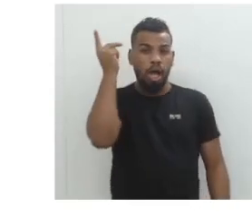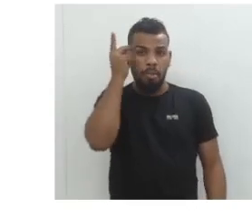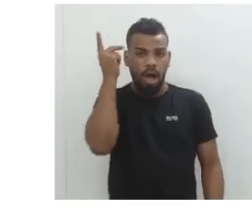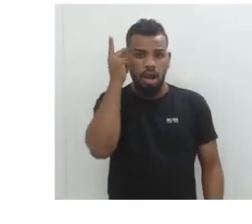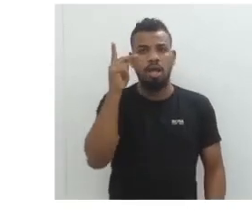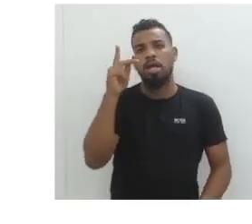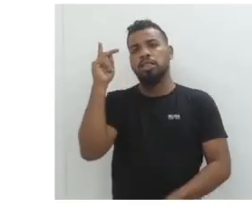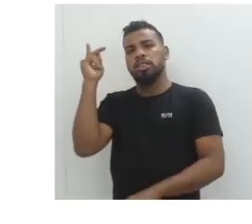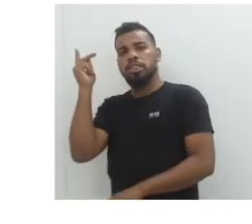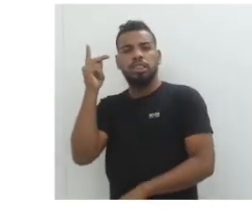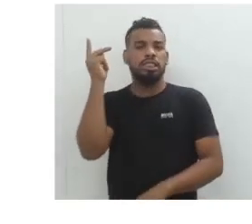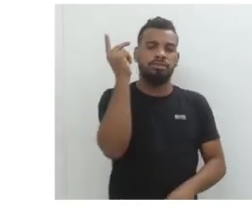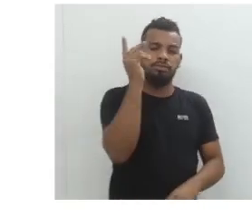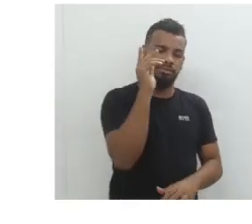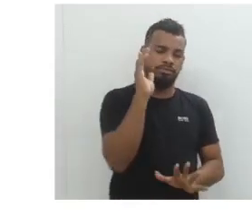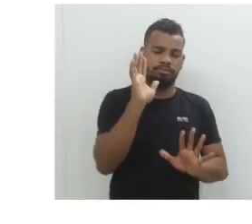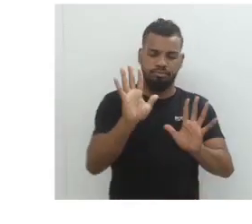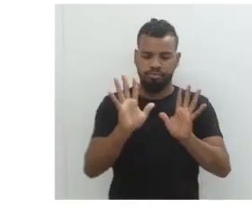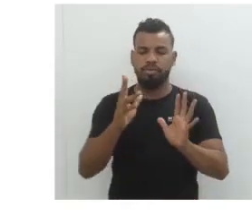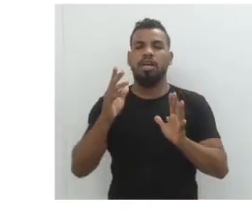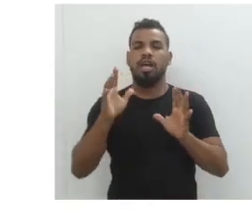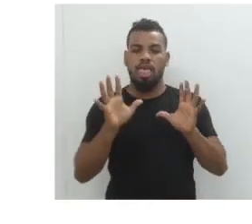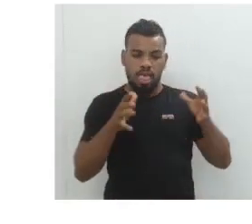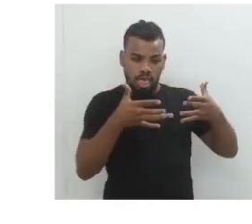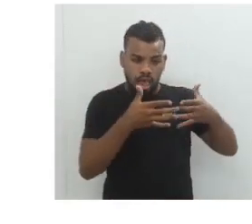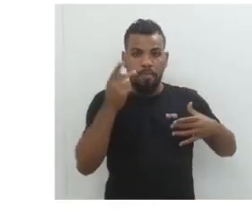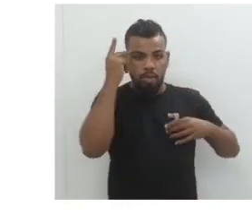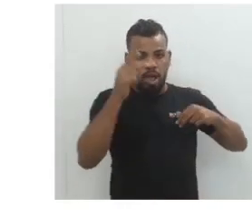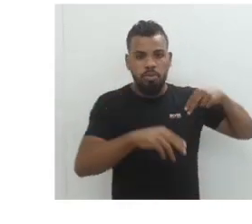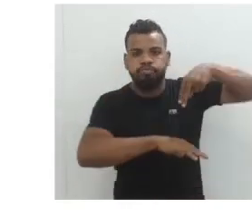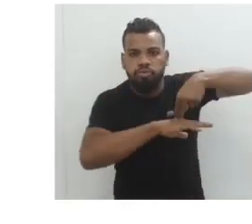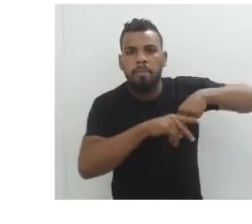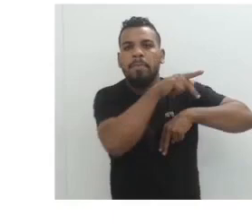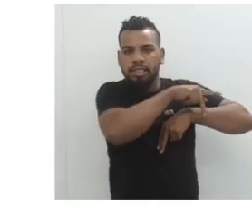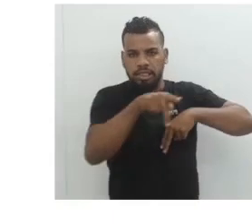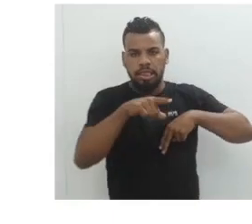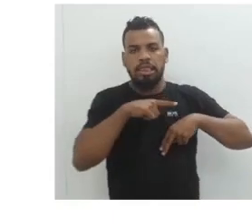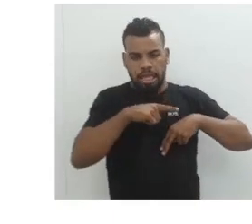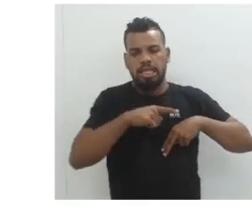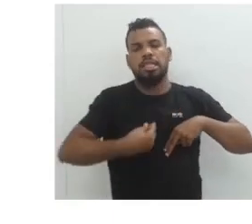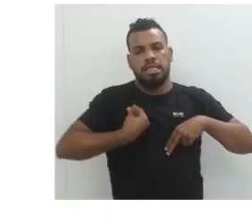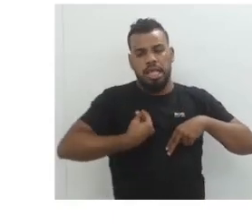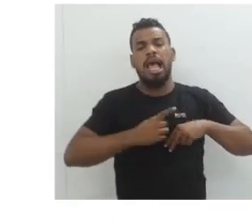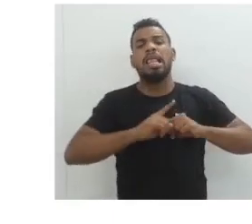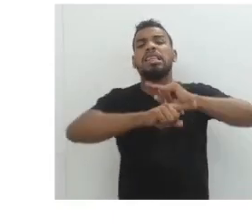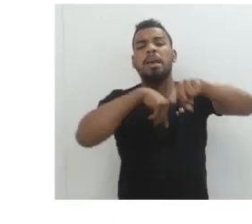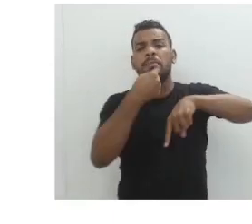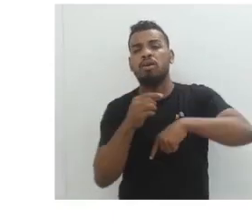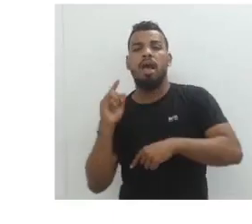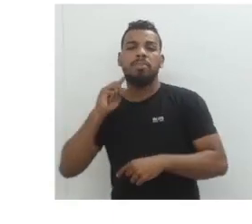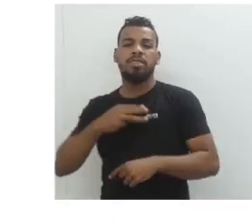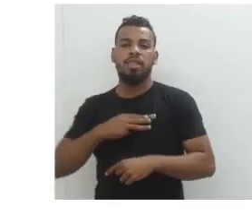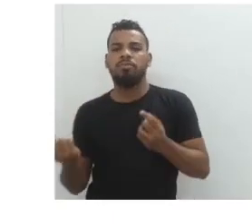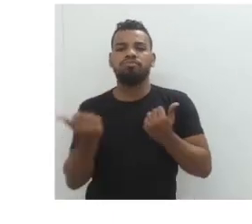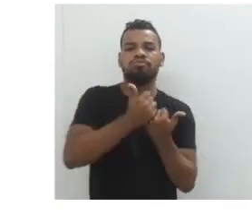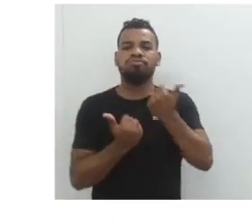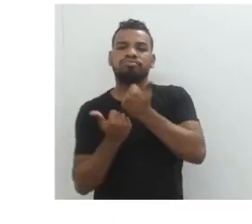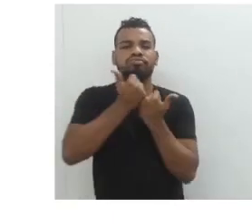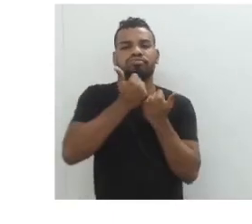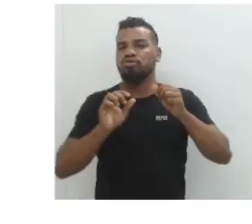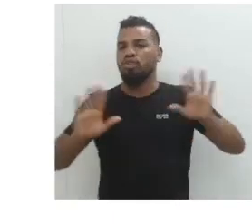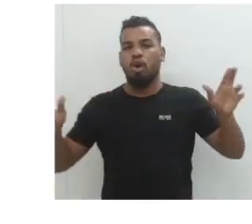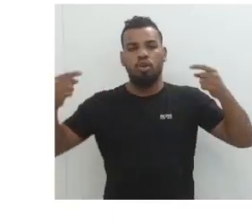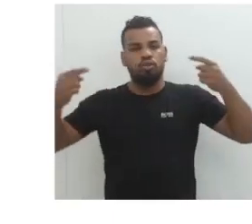foi marcado por várias revoltas urbanas, rurais, oriundas das mudanças sociais e políticas